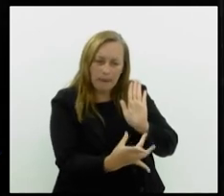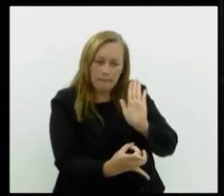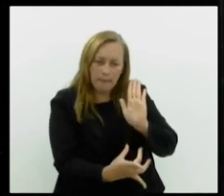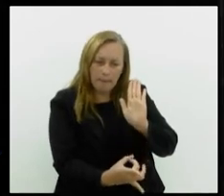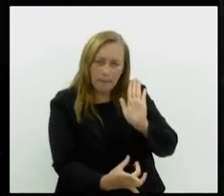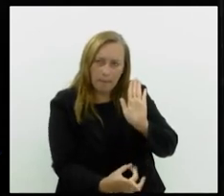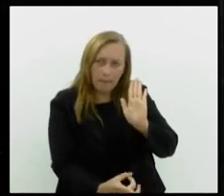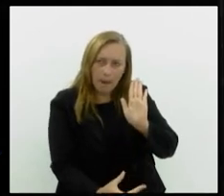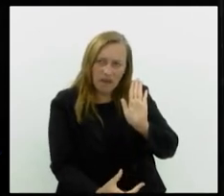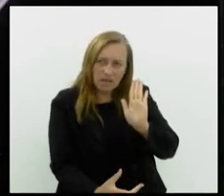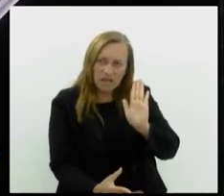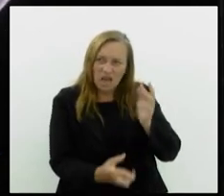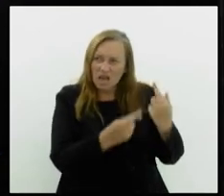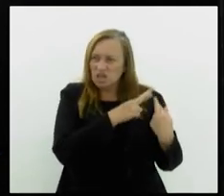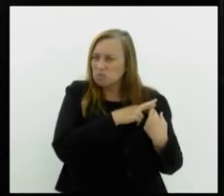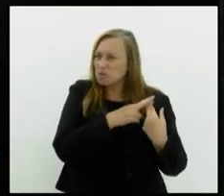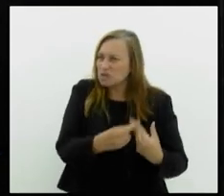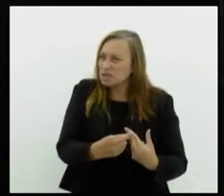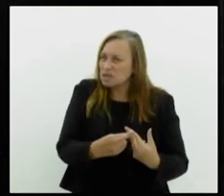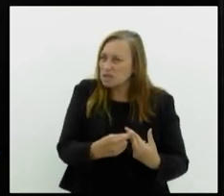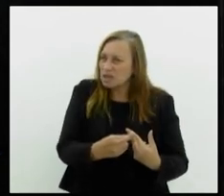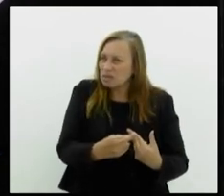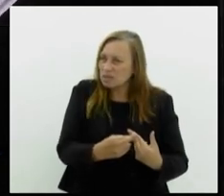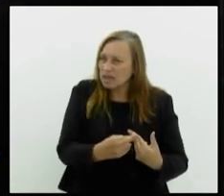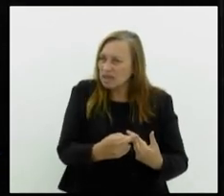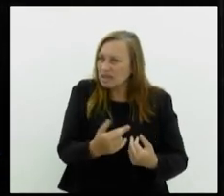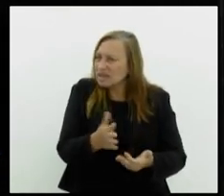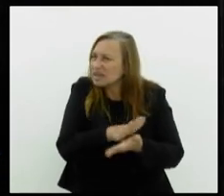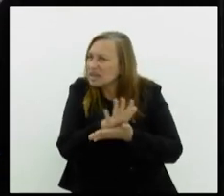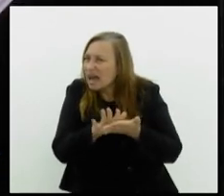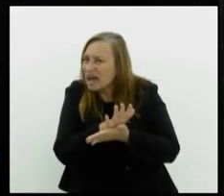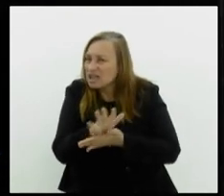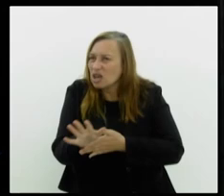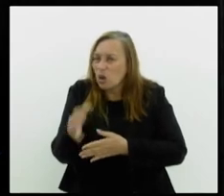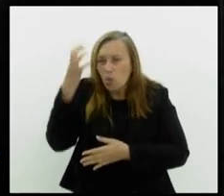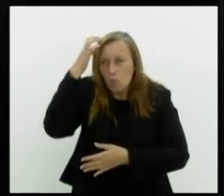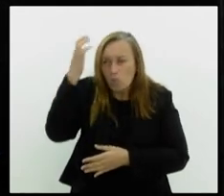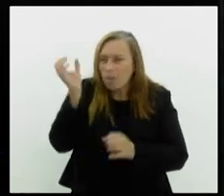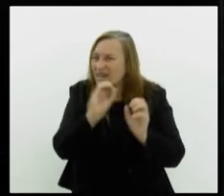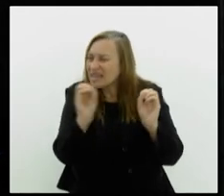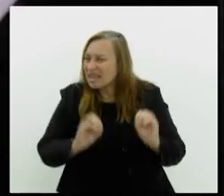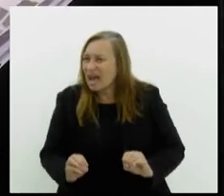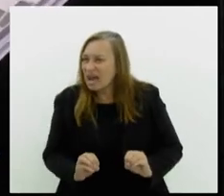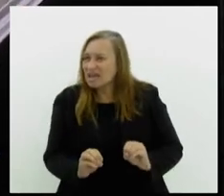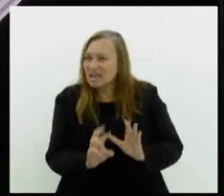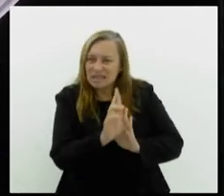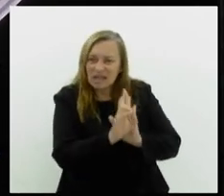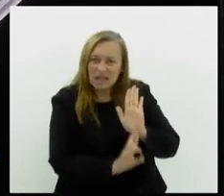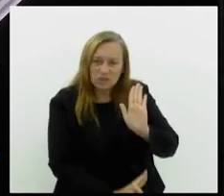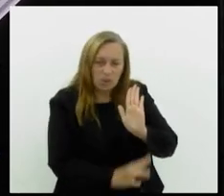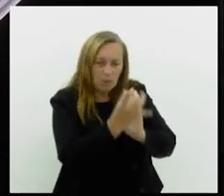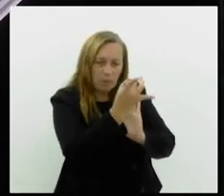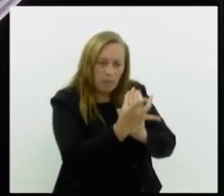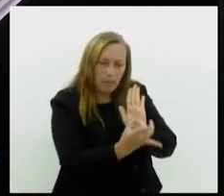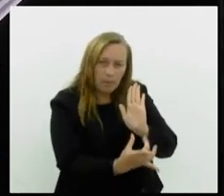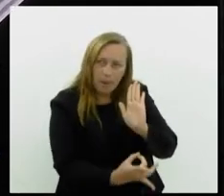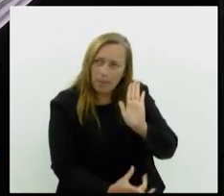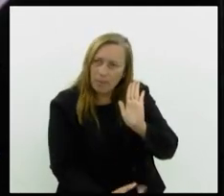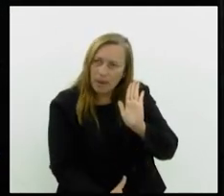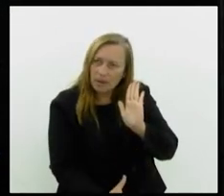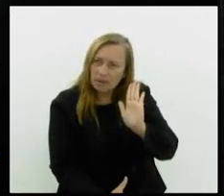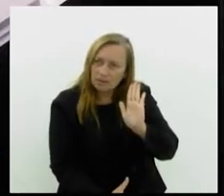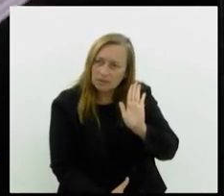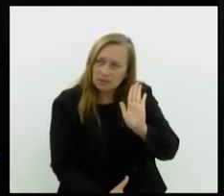ninguém seja responsabilizado. Não é possível que, diante desse relatório,